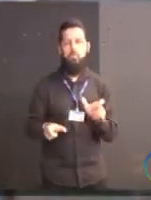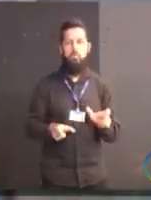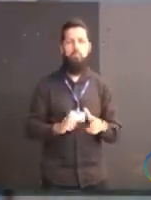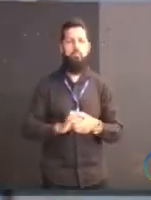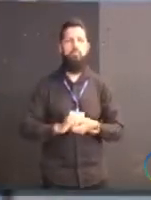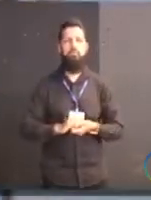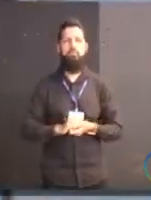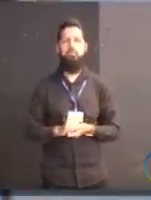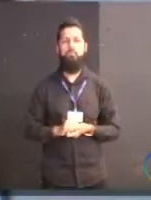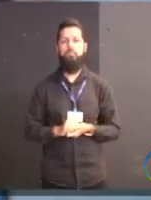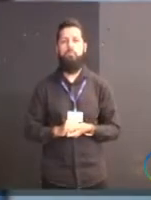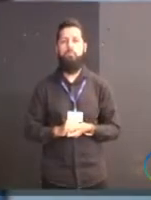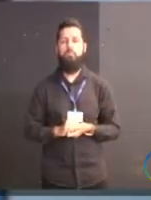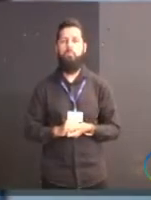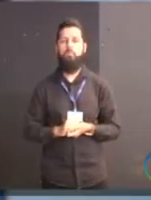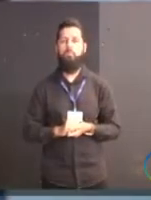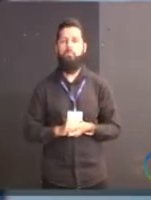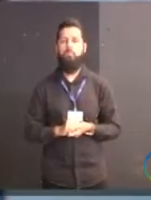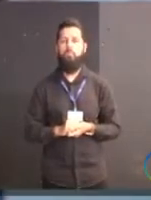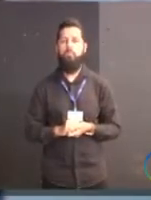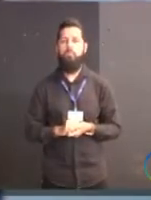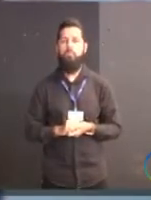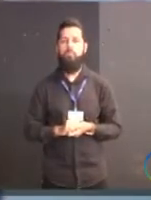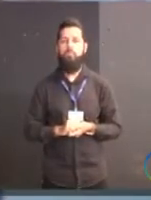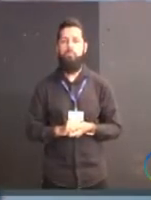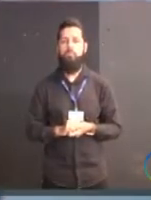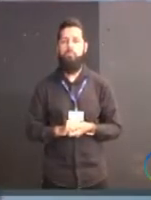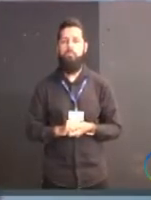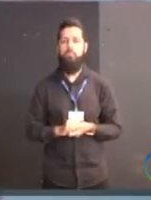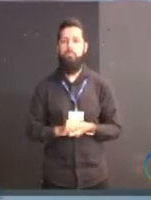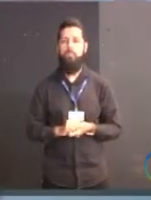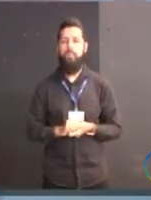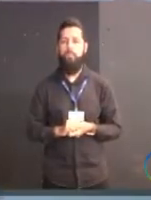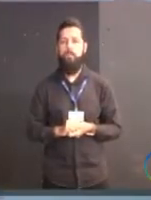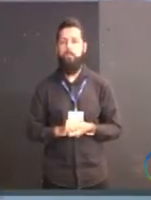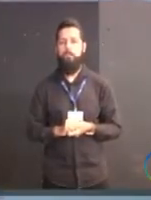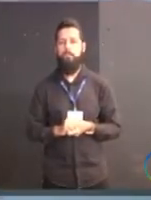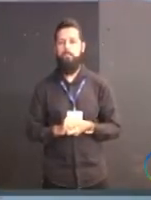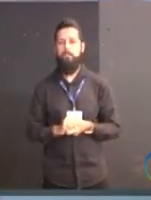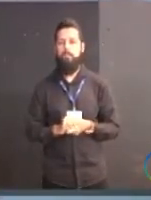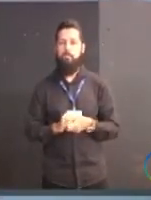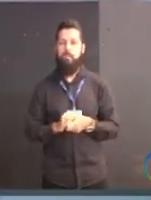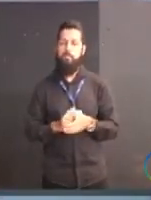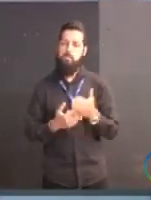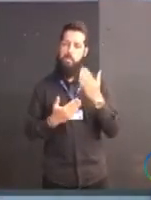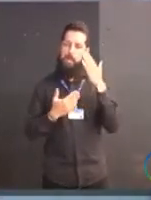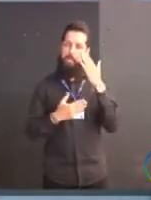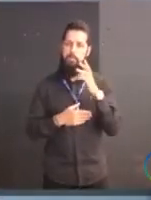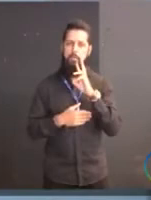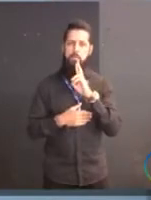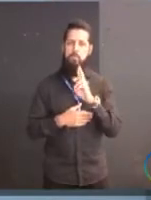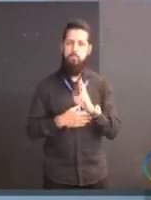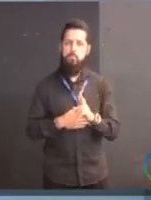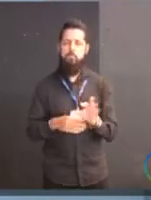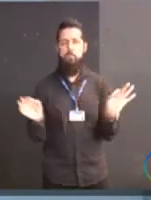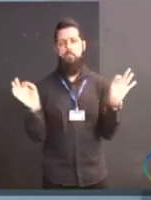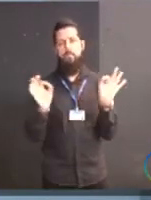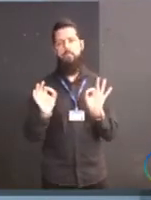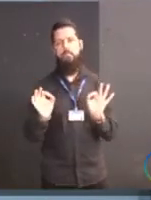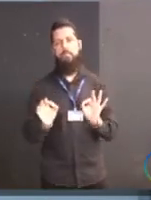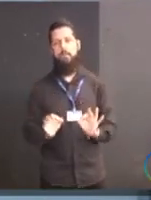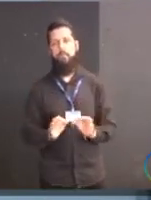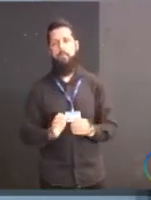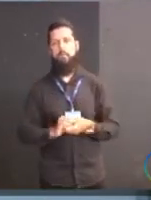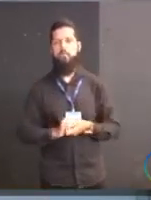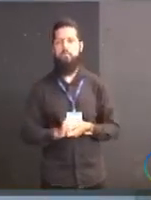Está excelente, é isso mesmo, uma explicação bem clara e que respondeu perfeitamente a questão. Faltou apenas um pontinho aqui,